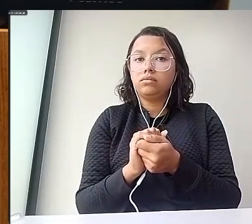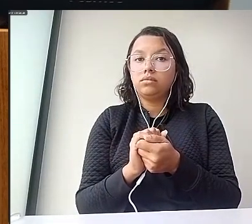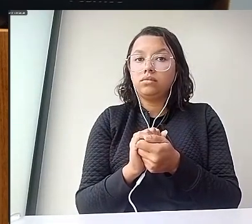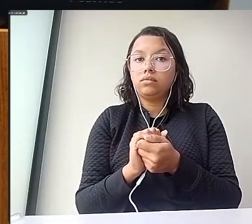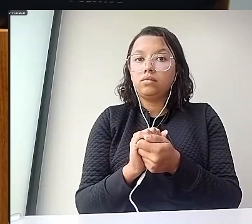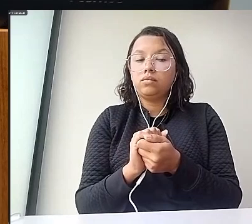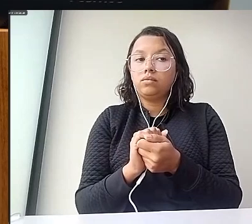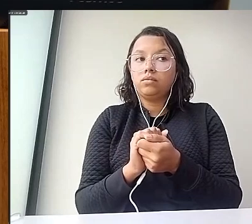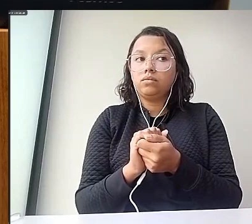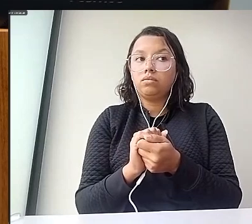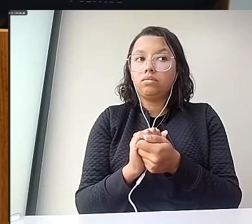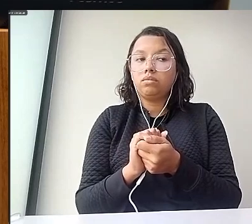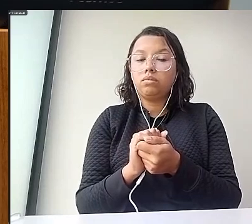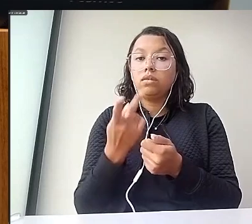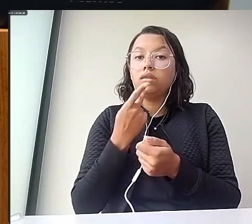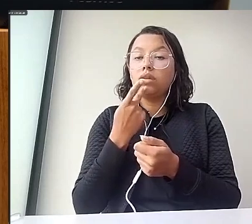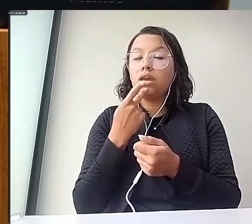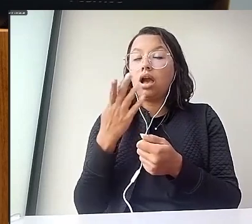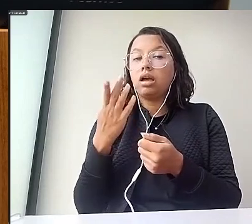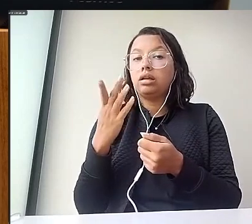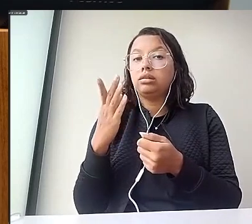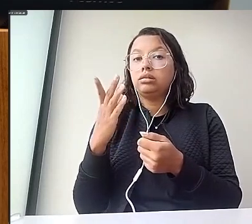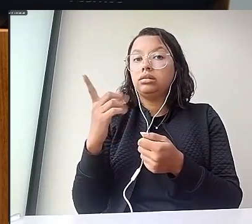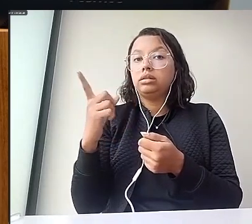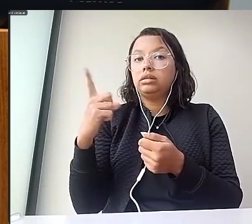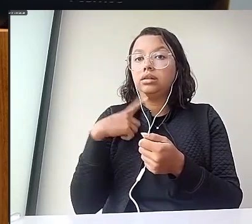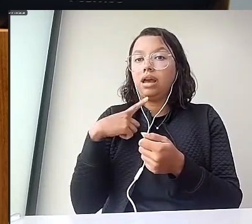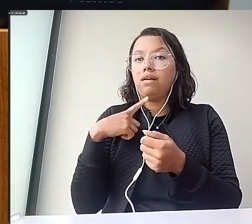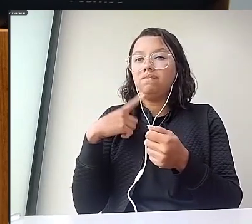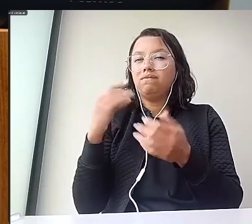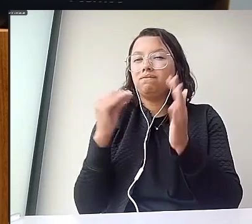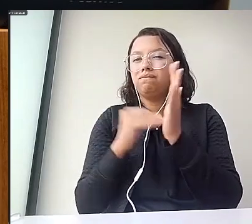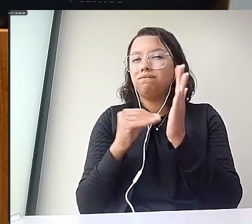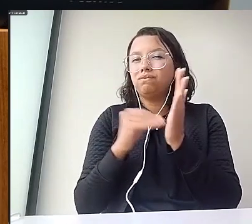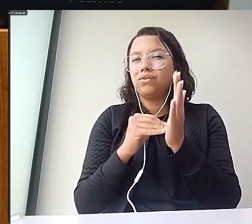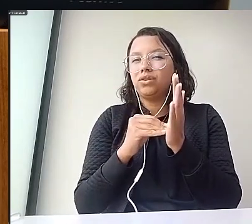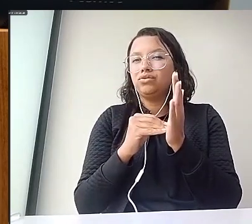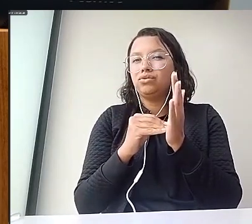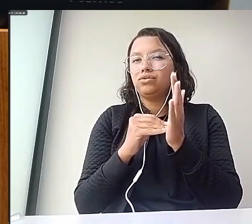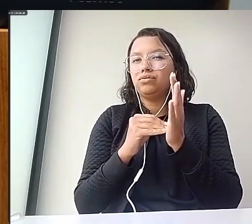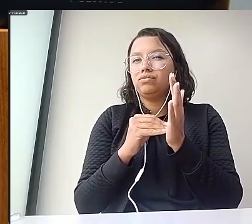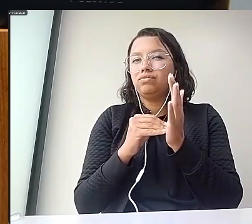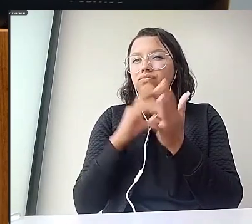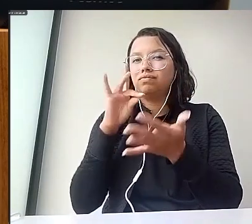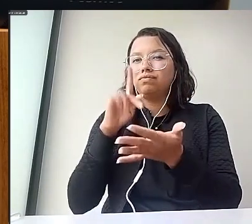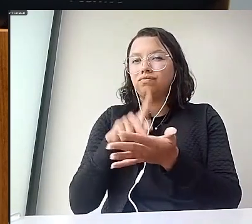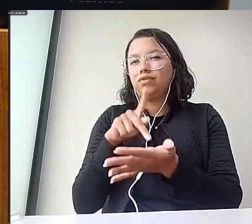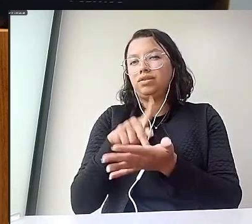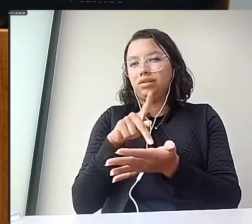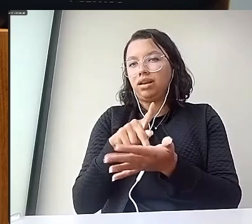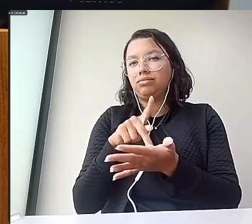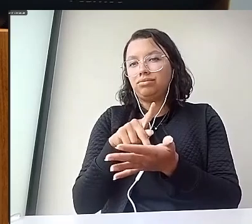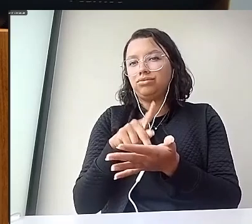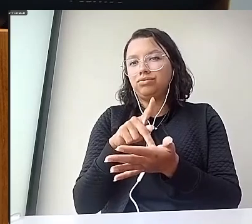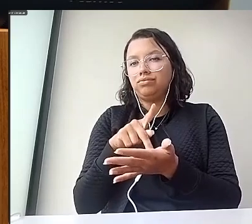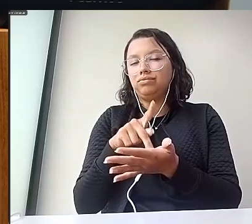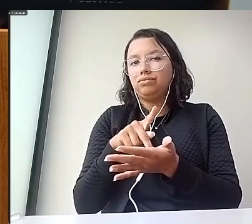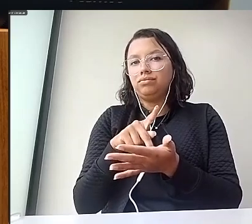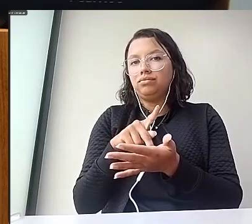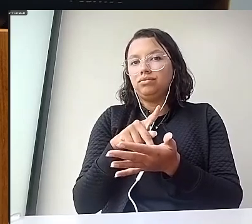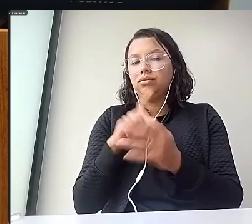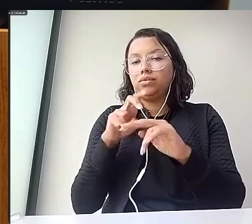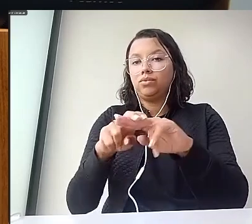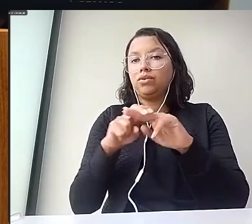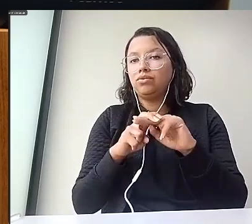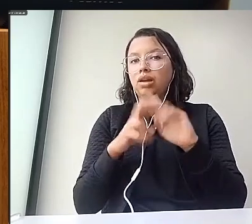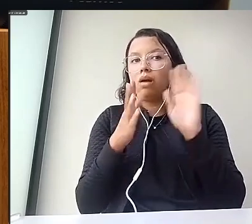Complutense de Madrid, disse que uma certa insinceridade do Constituinte por promessas